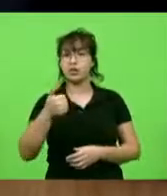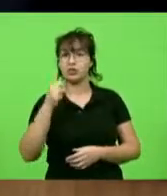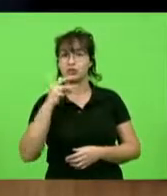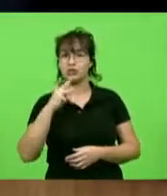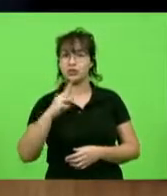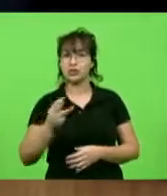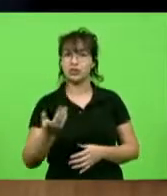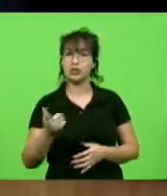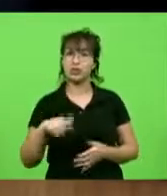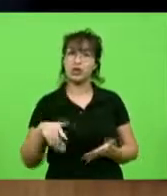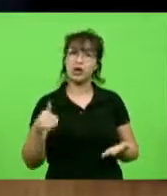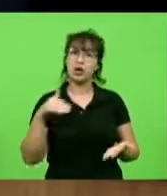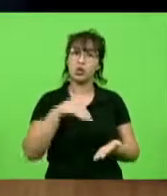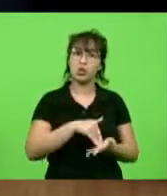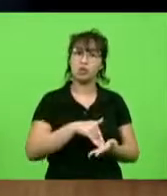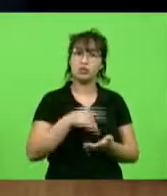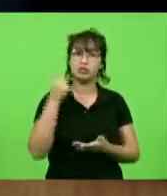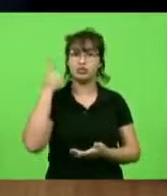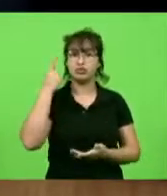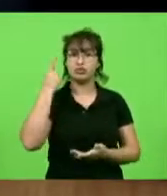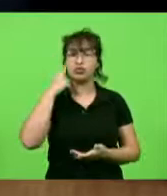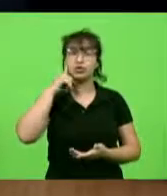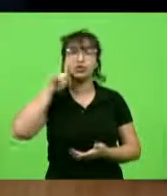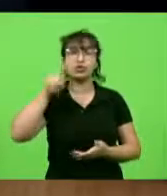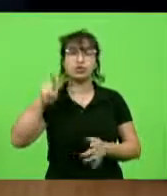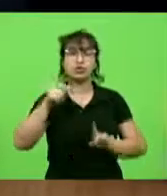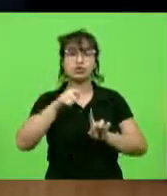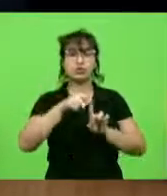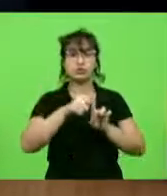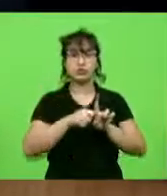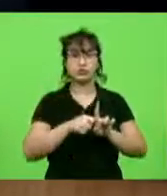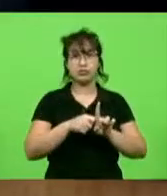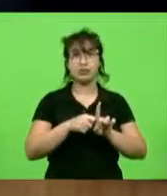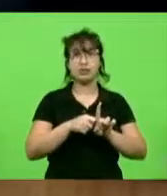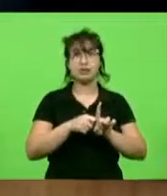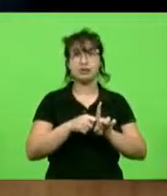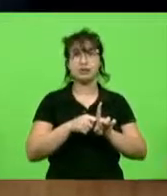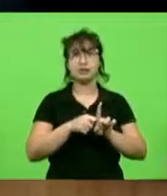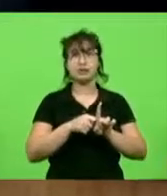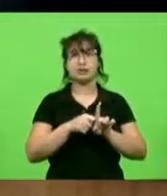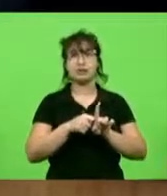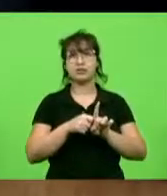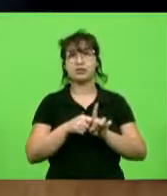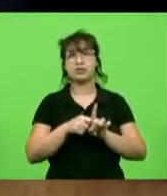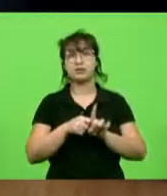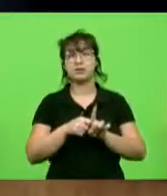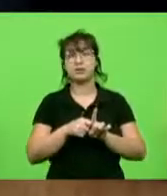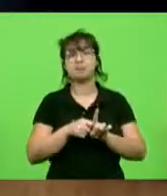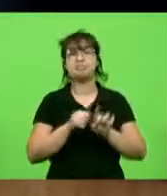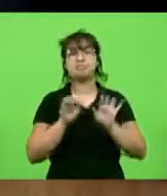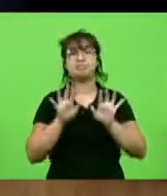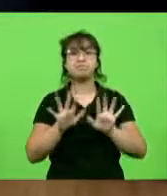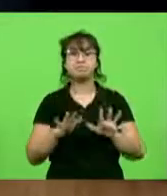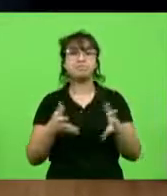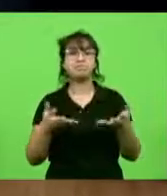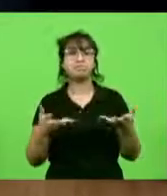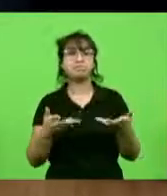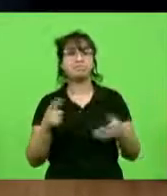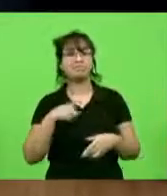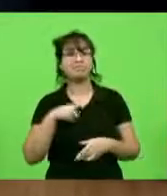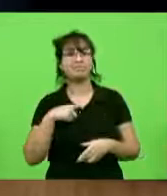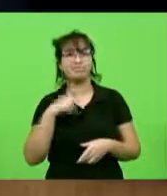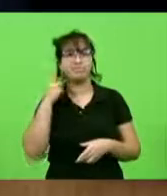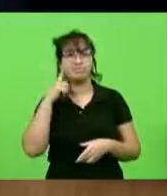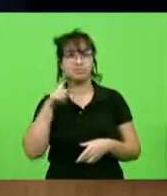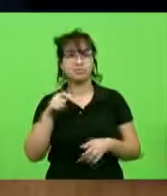dia do mês, né, deputado Zé Milton, quem sabe um dia não vai precisar ter mês da mulher, mas nós ainda temos.